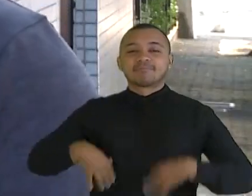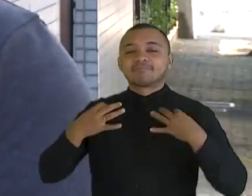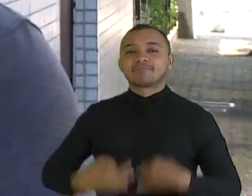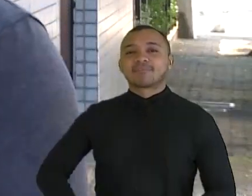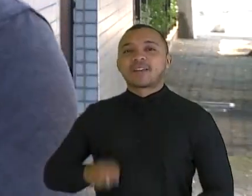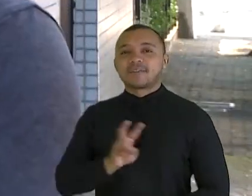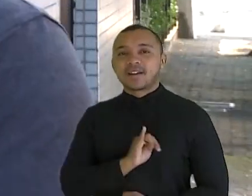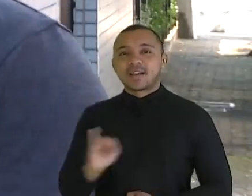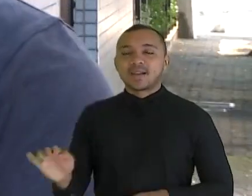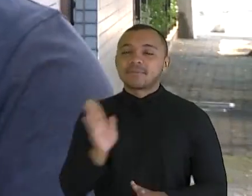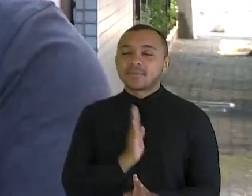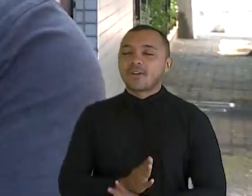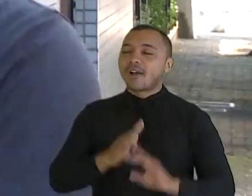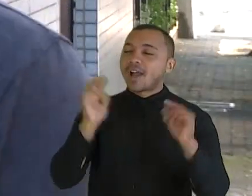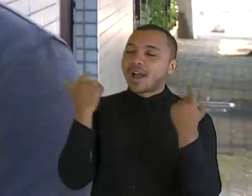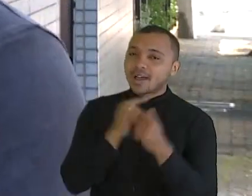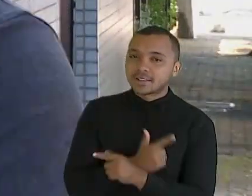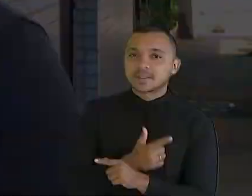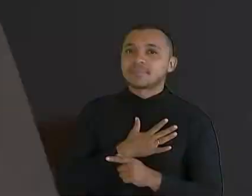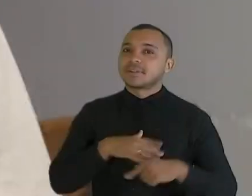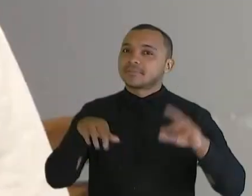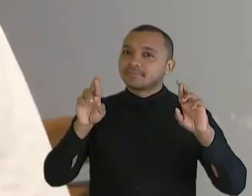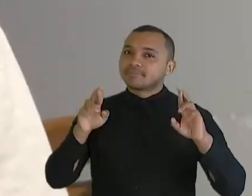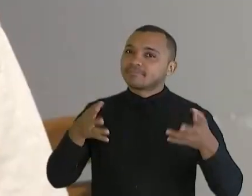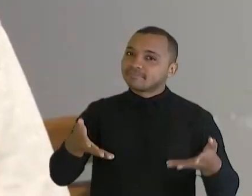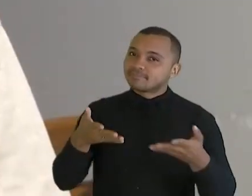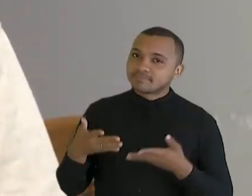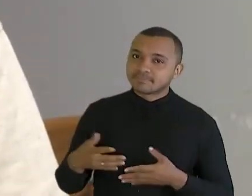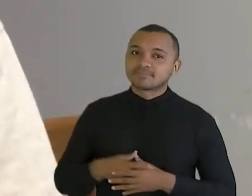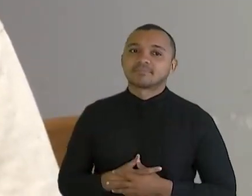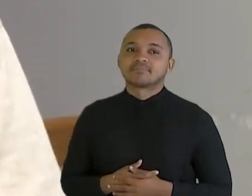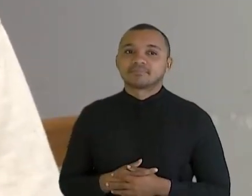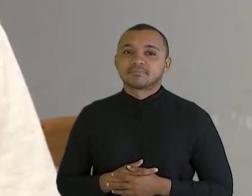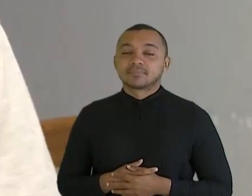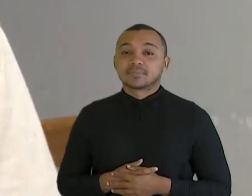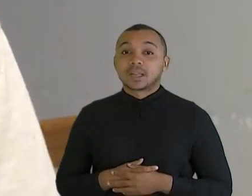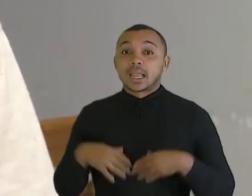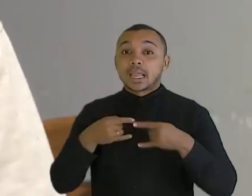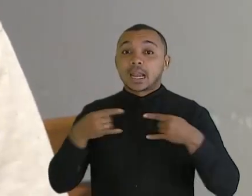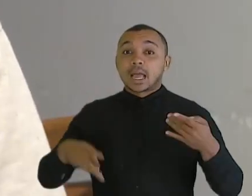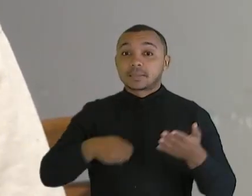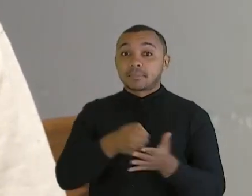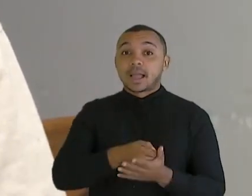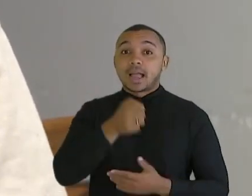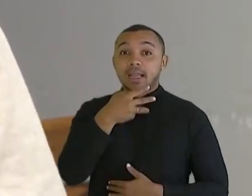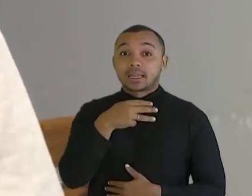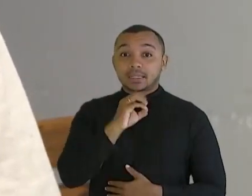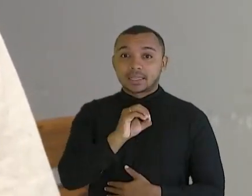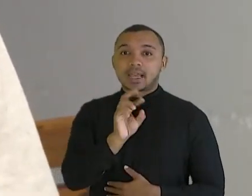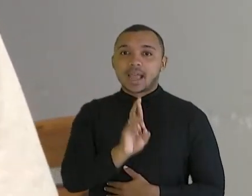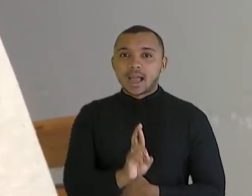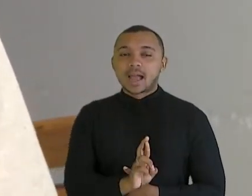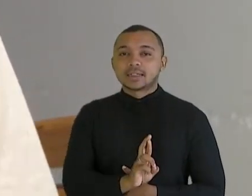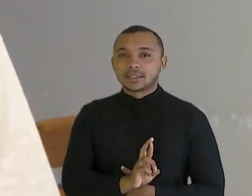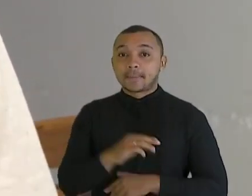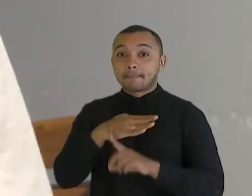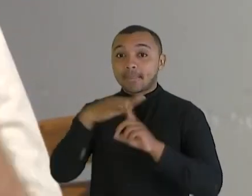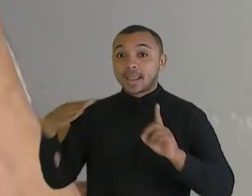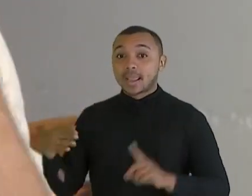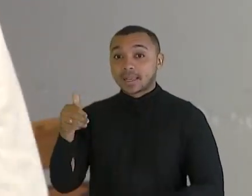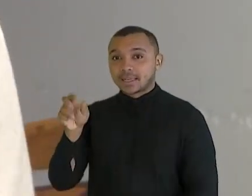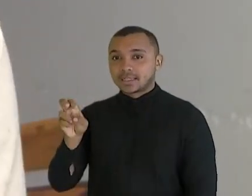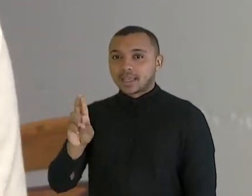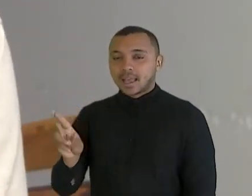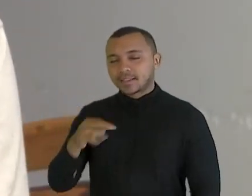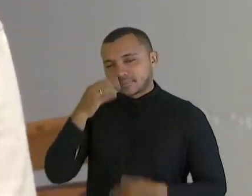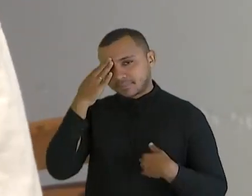comédia muito engraçada e espero todo mundo lá. Ingresso 30 inteira e 15 a meia. Muito obrigado